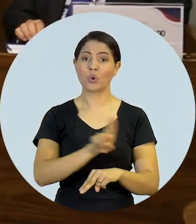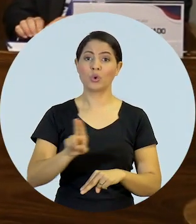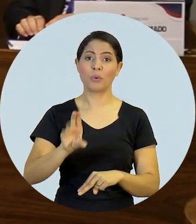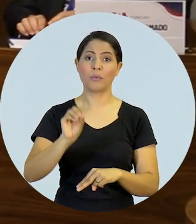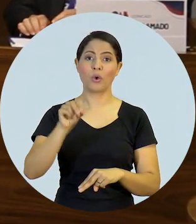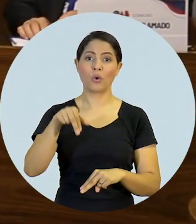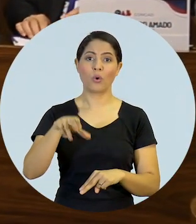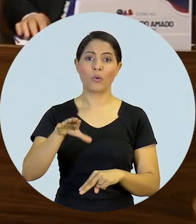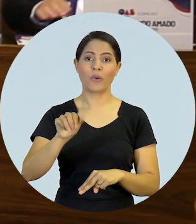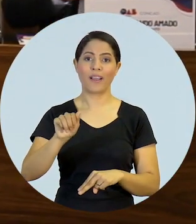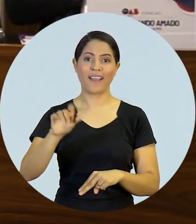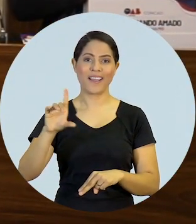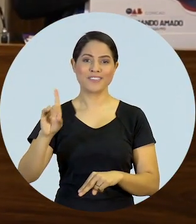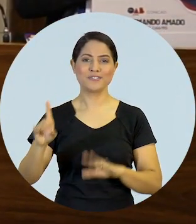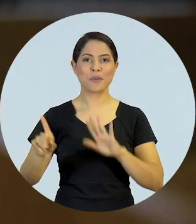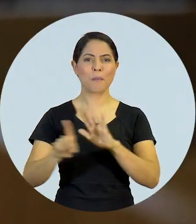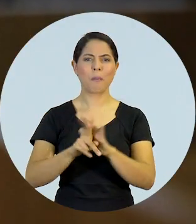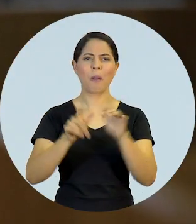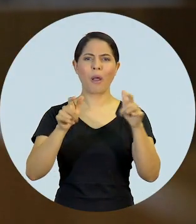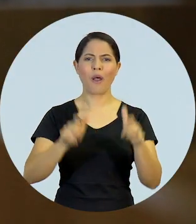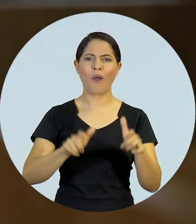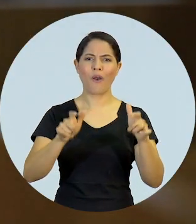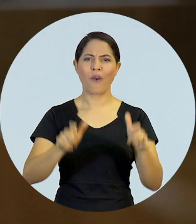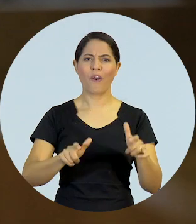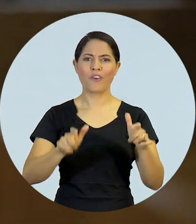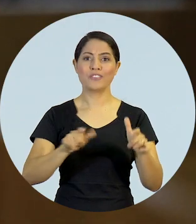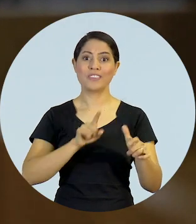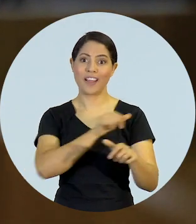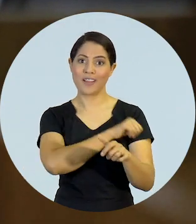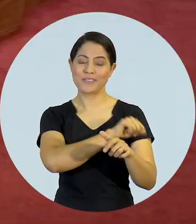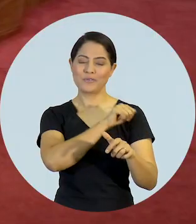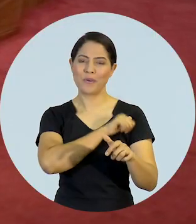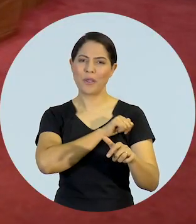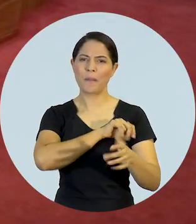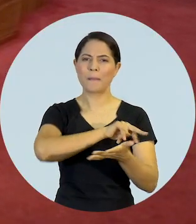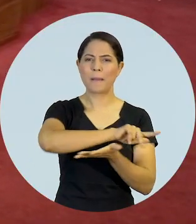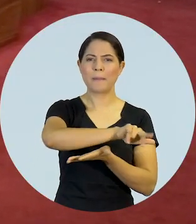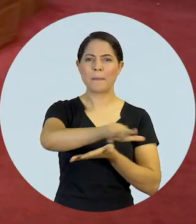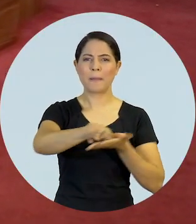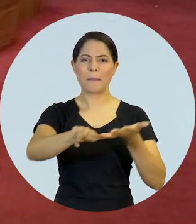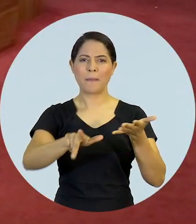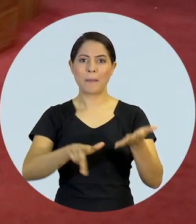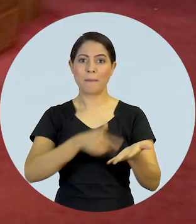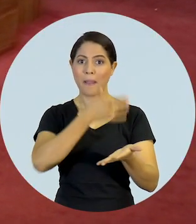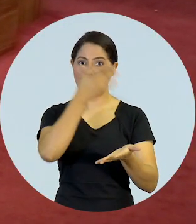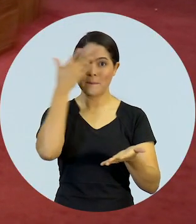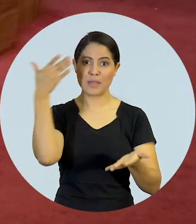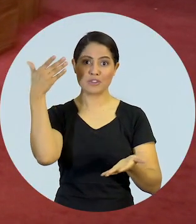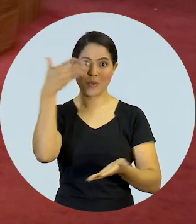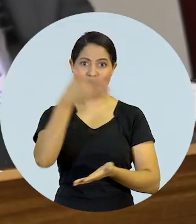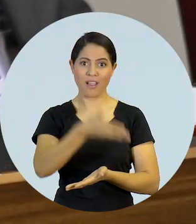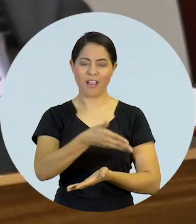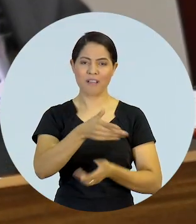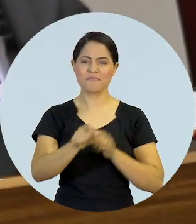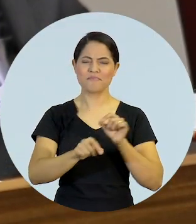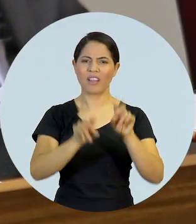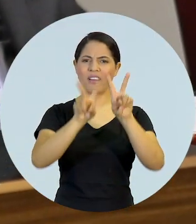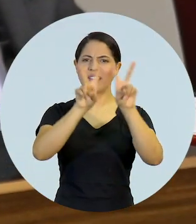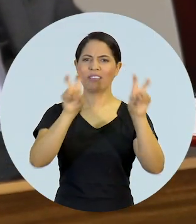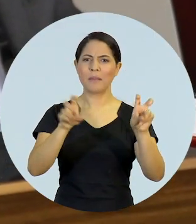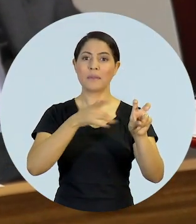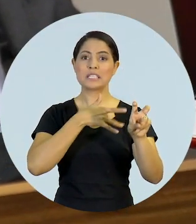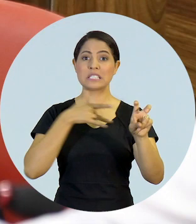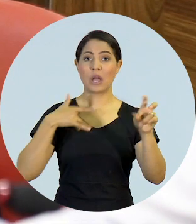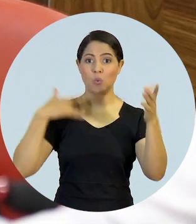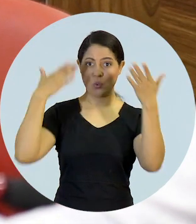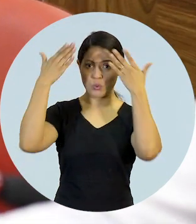o CONCAD reuniu na sede da OAB Fluminense os presidentes de caixas de assistência de todo o país. Questões